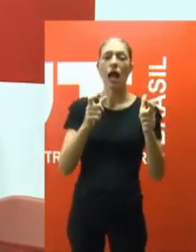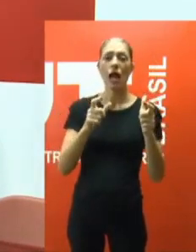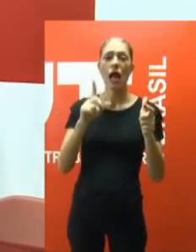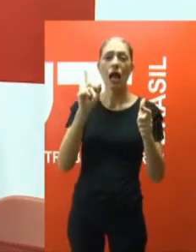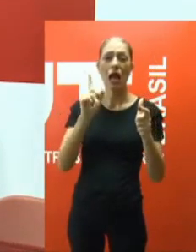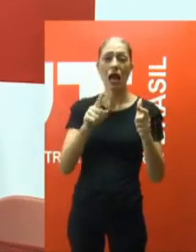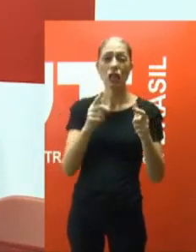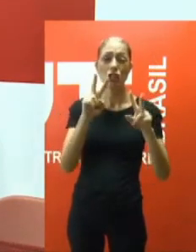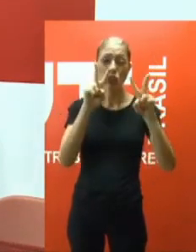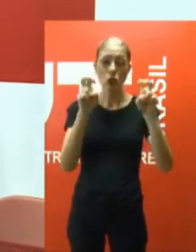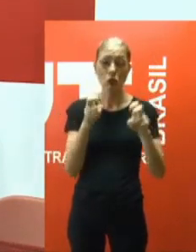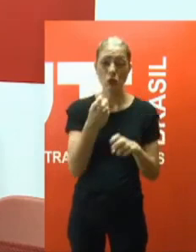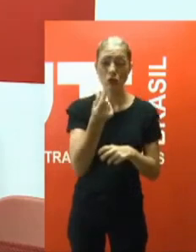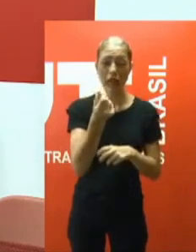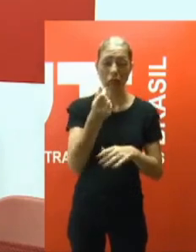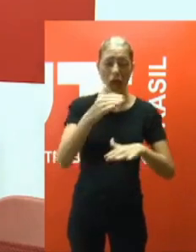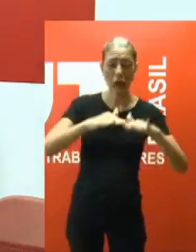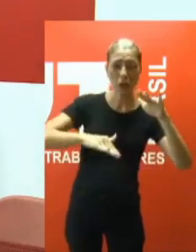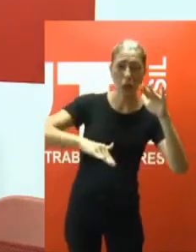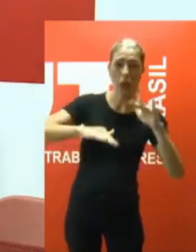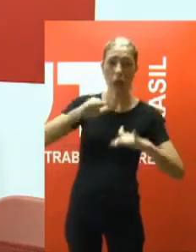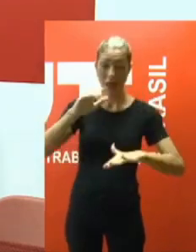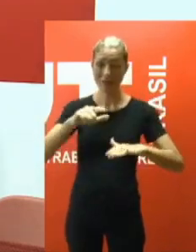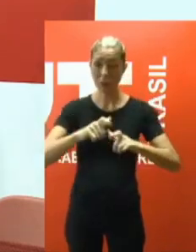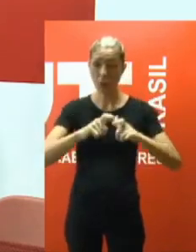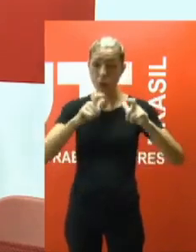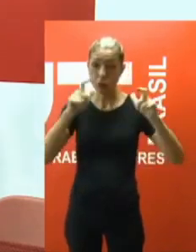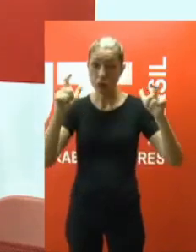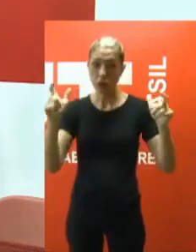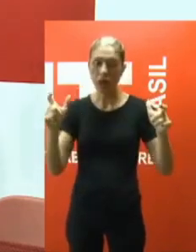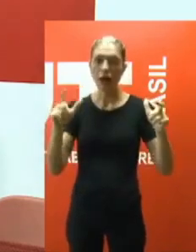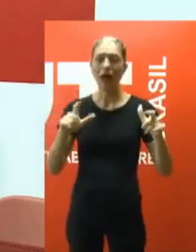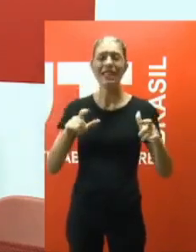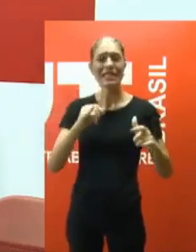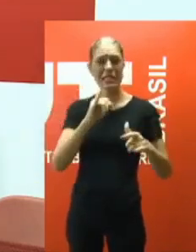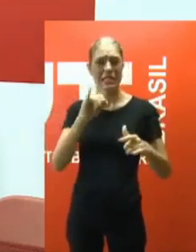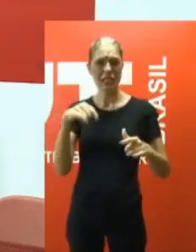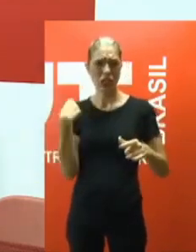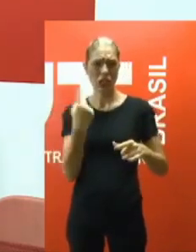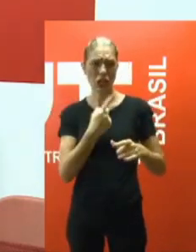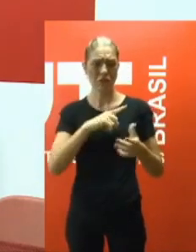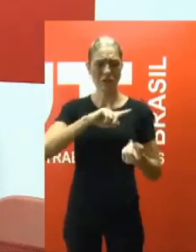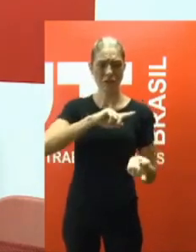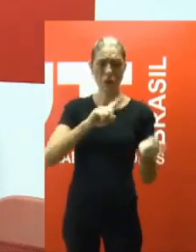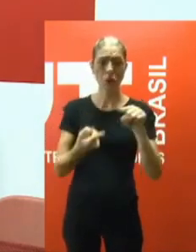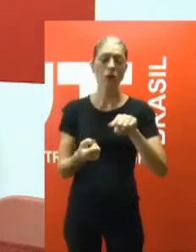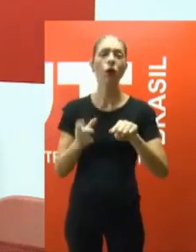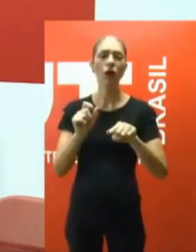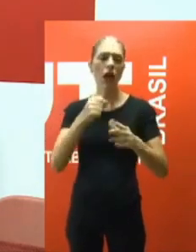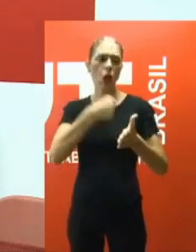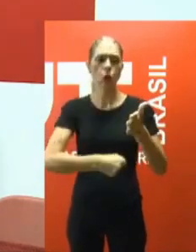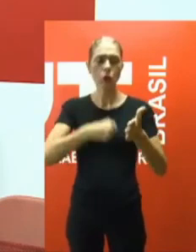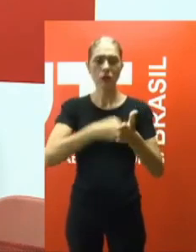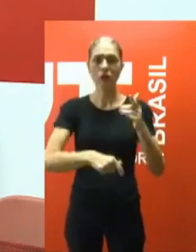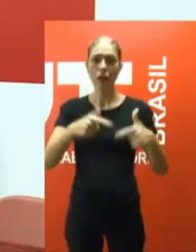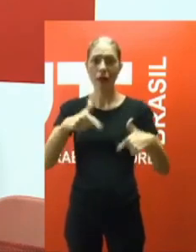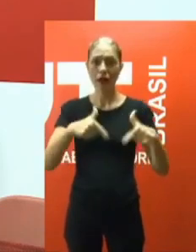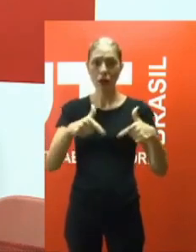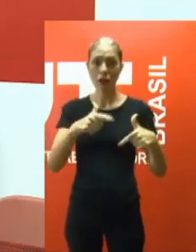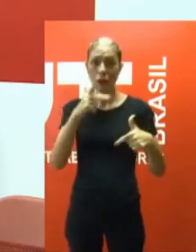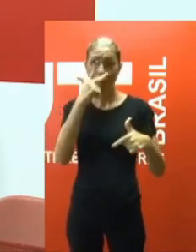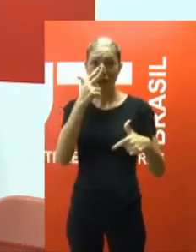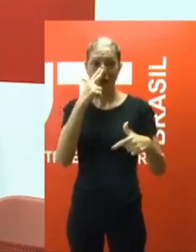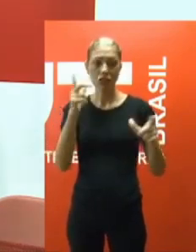está muito grande, ao invés de aumentar a luta dos trabalhadores, ela diminui.